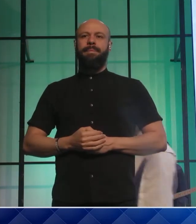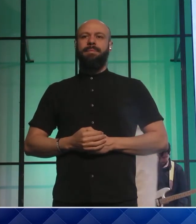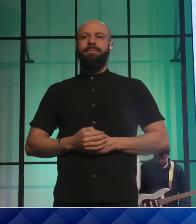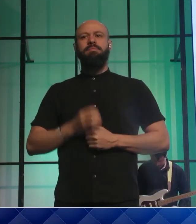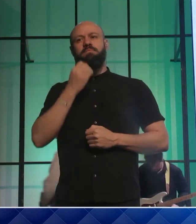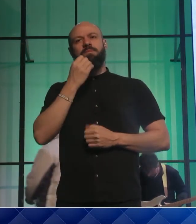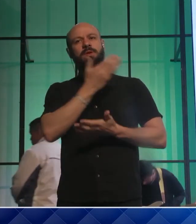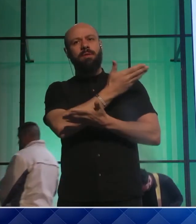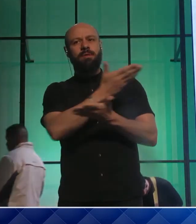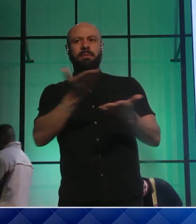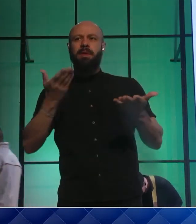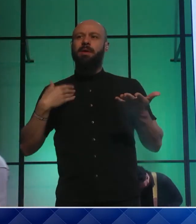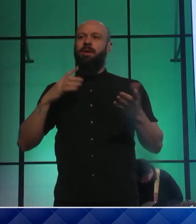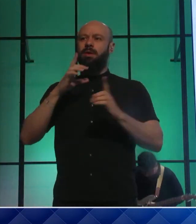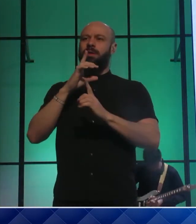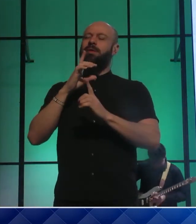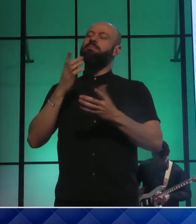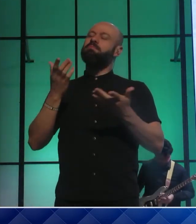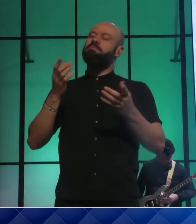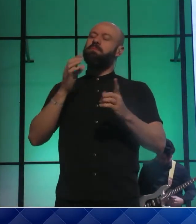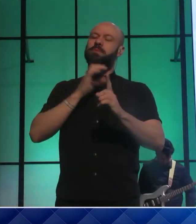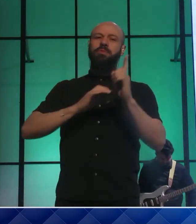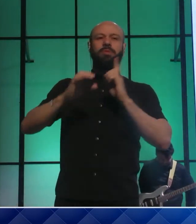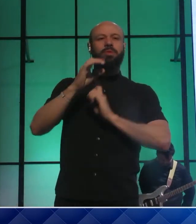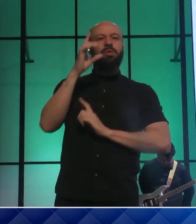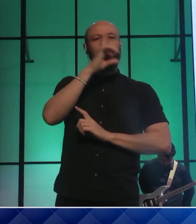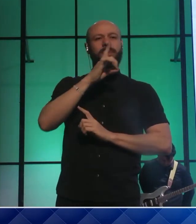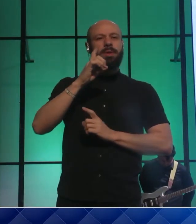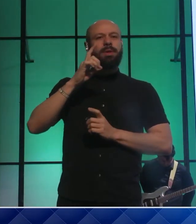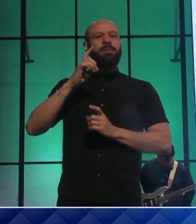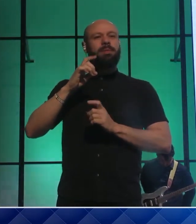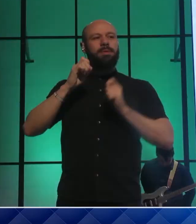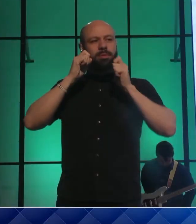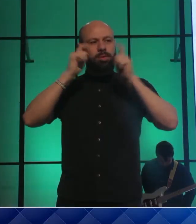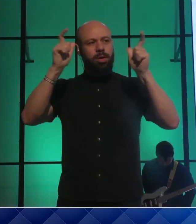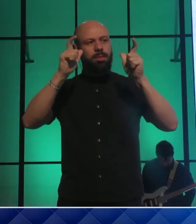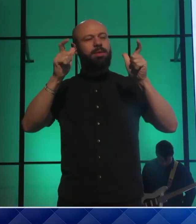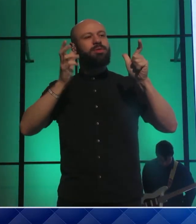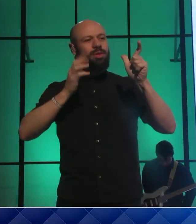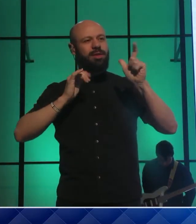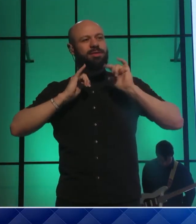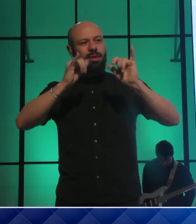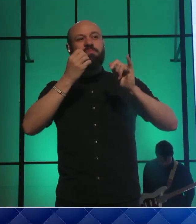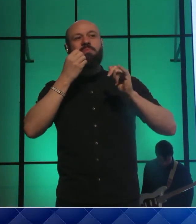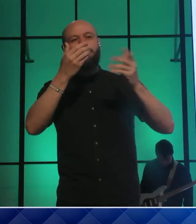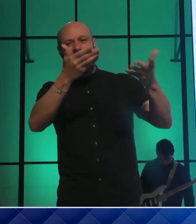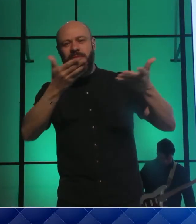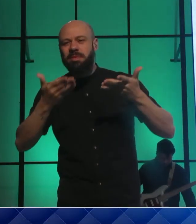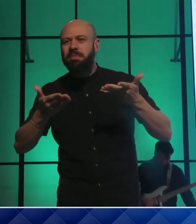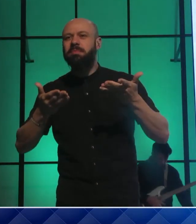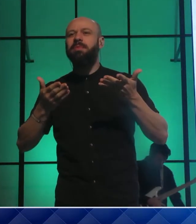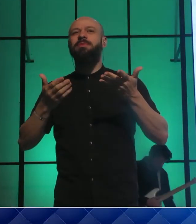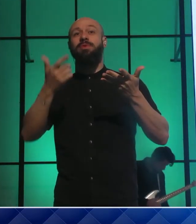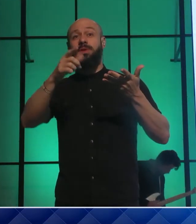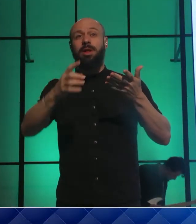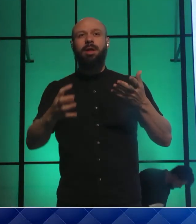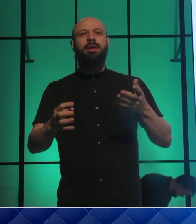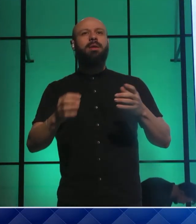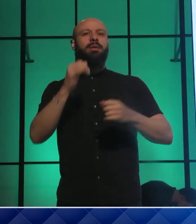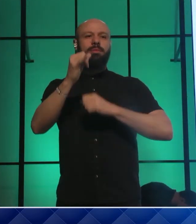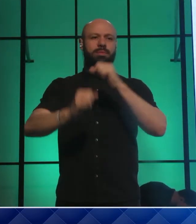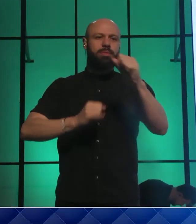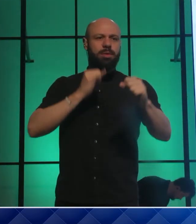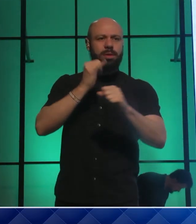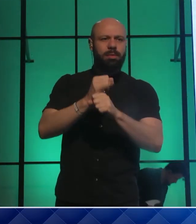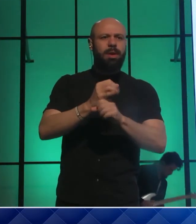É bom estar com você nesse domingo pela manhã. E como já tem sido dito, você é muito bem-vindo. Você que nos assiste pela internet